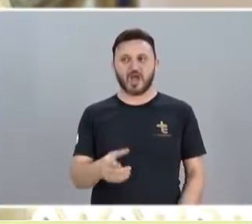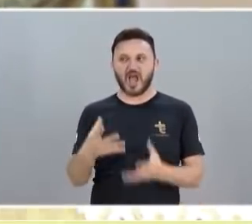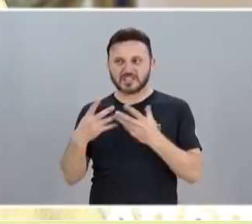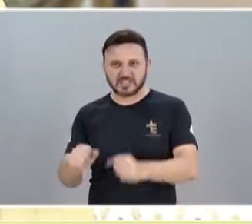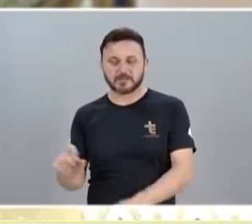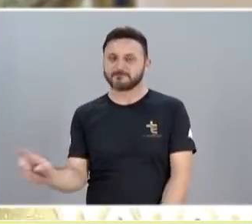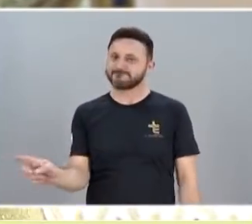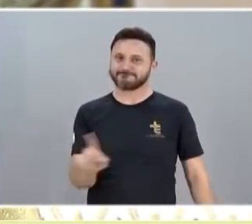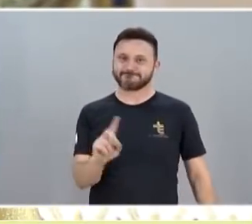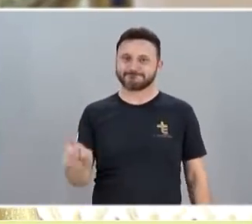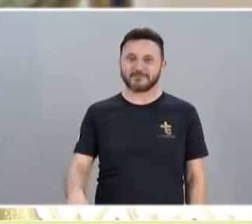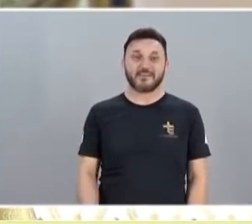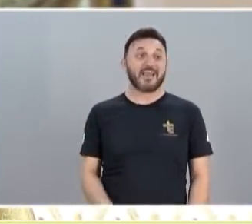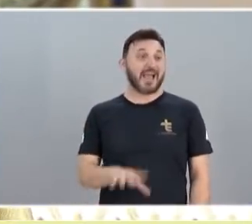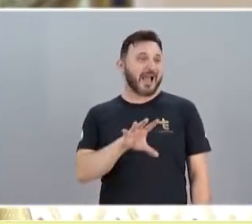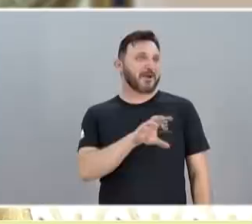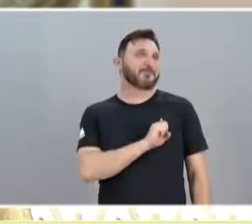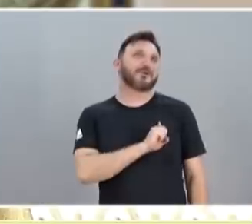Fingir que ama.